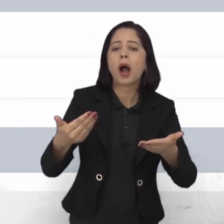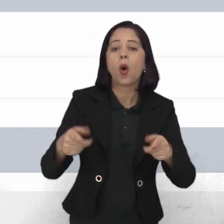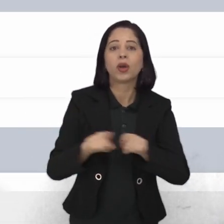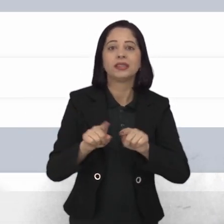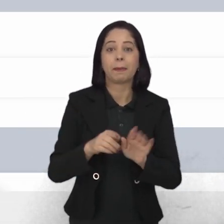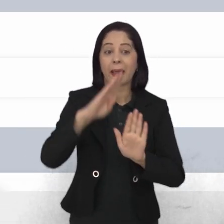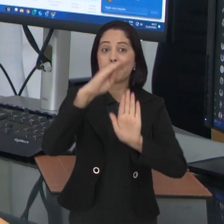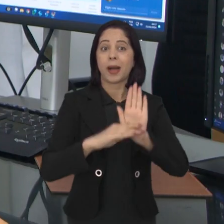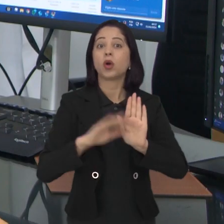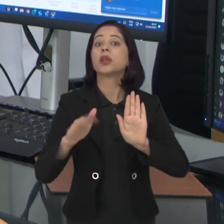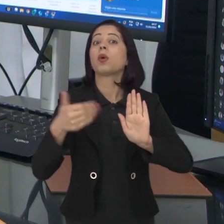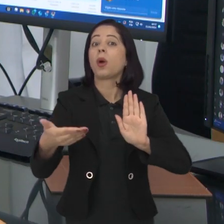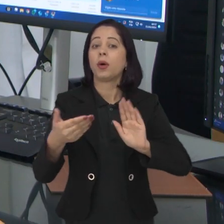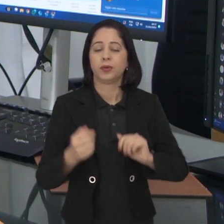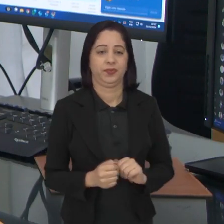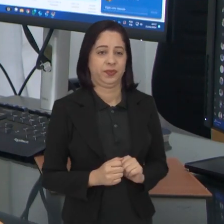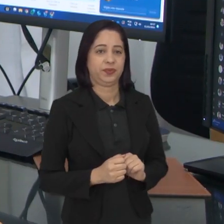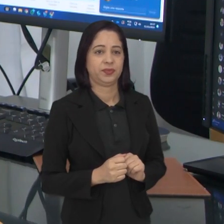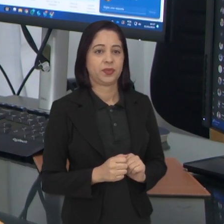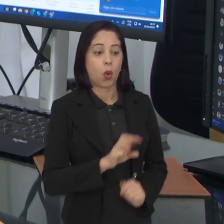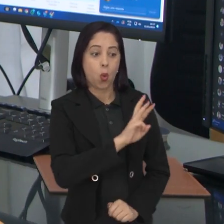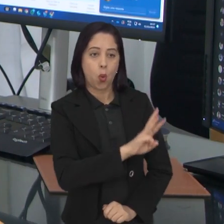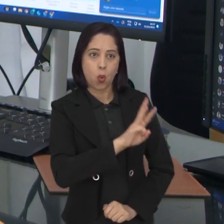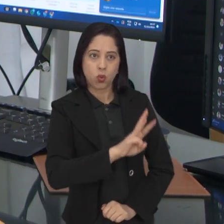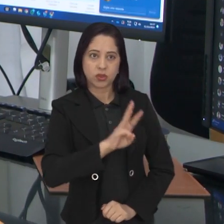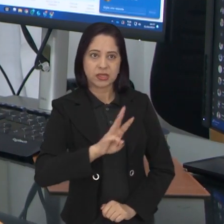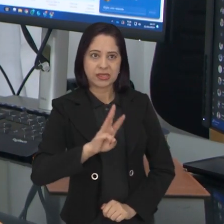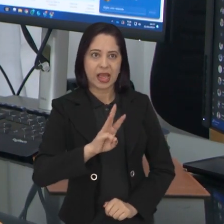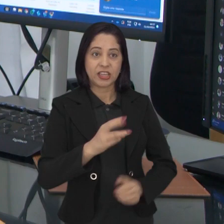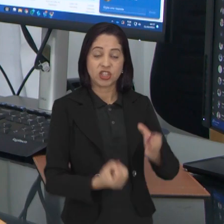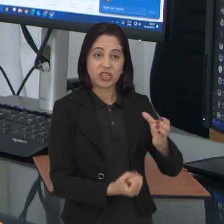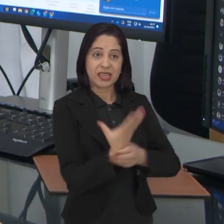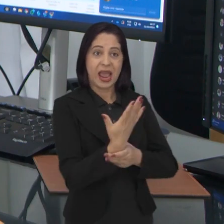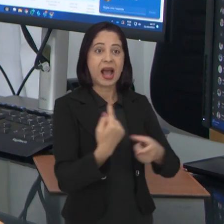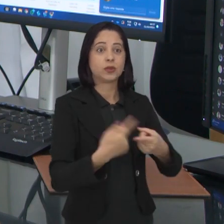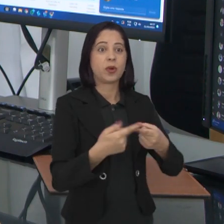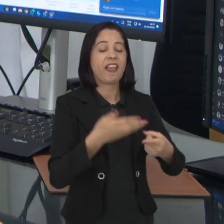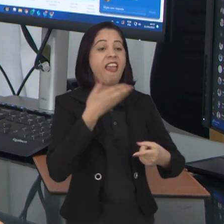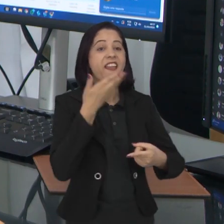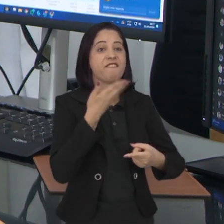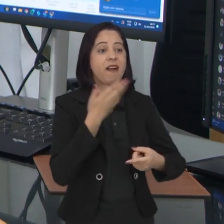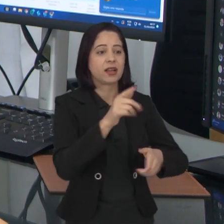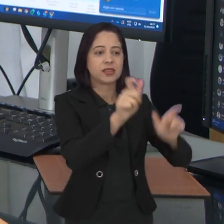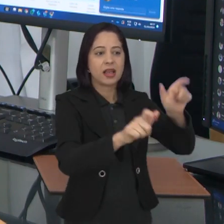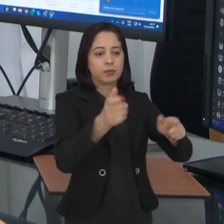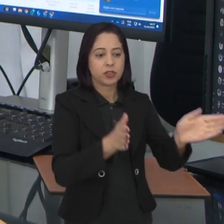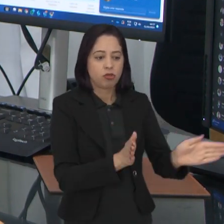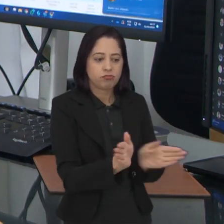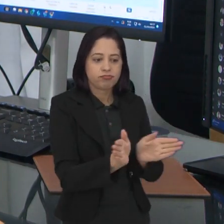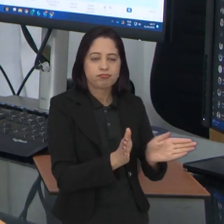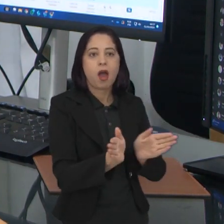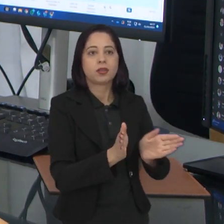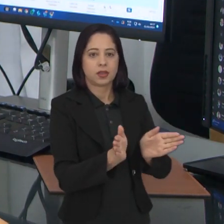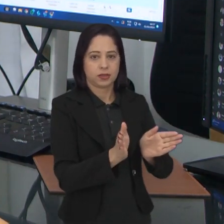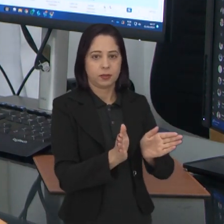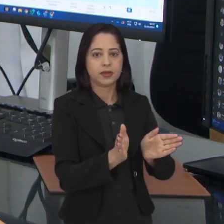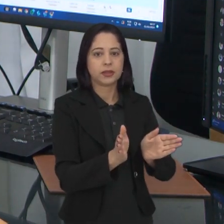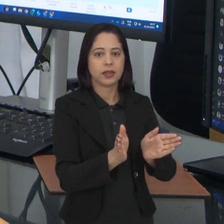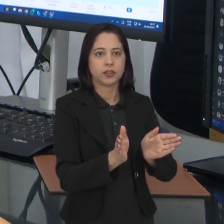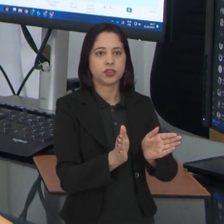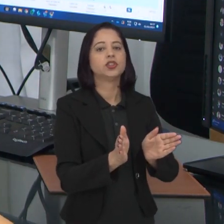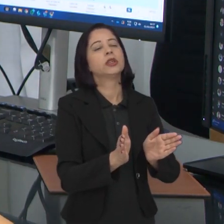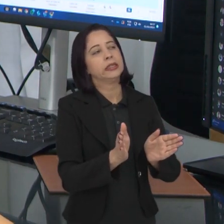pautas das sessões. O Câmara Sem Papel foi criado para facilitar o acesso da população ao processo legislativo. Ele começou a